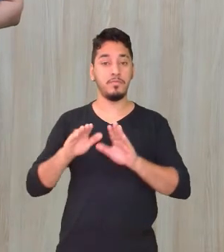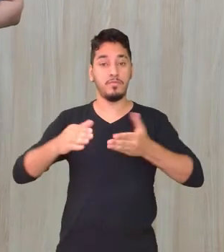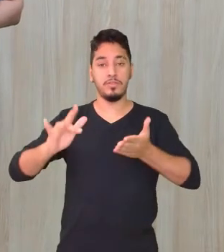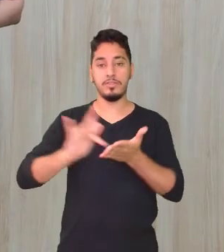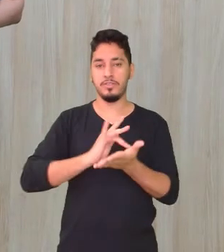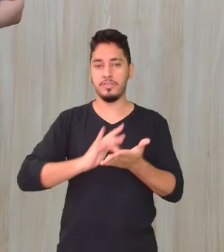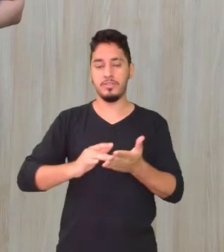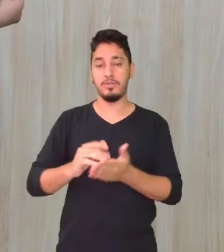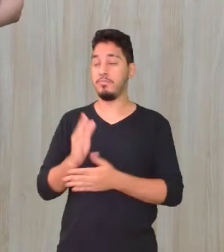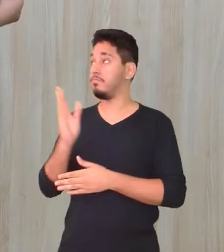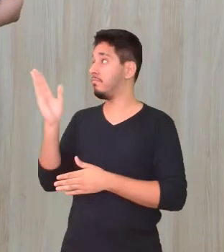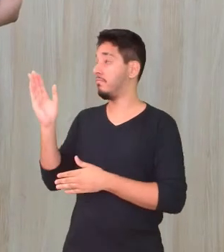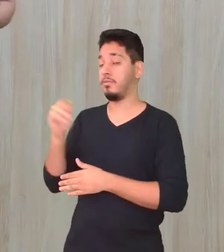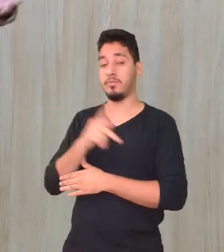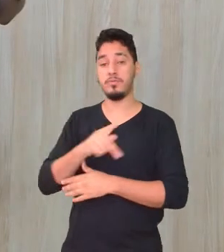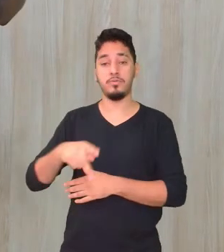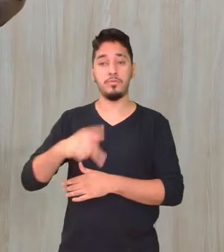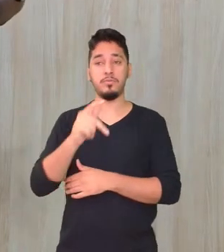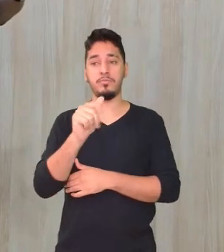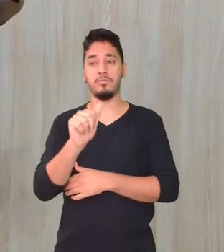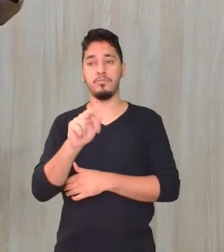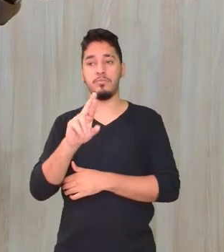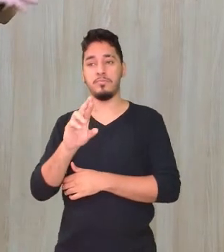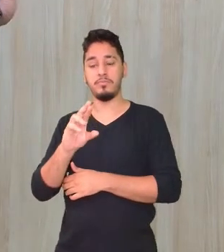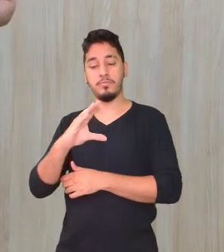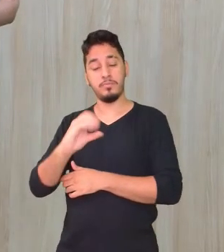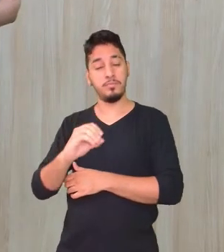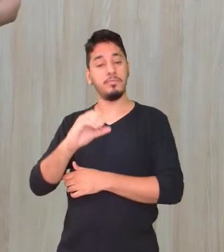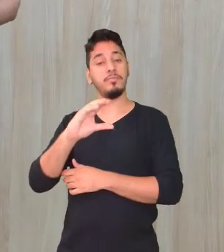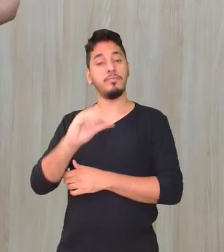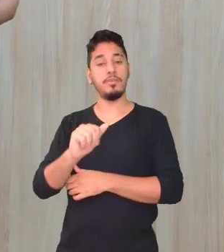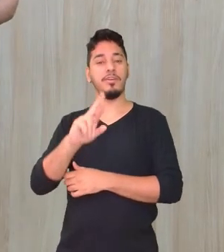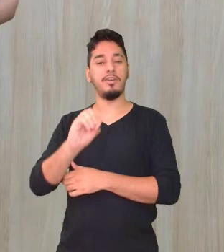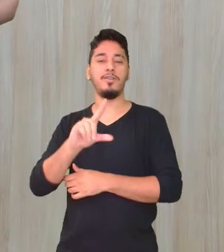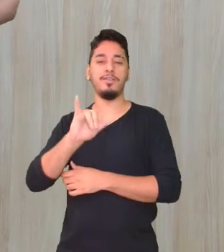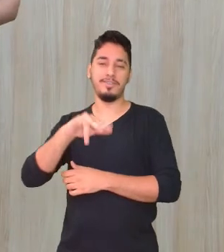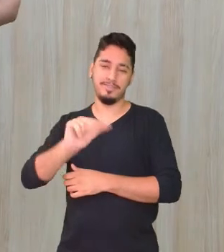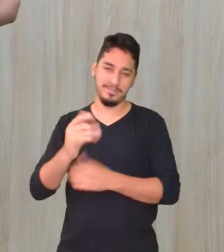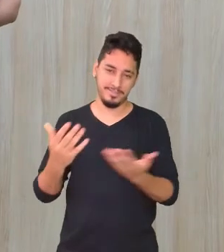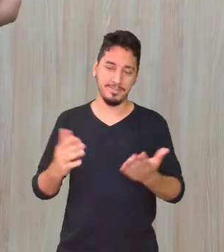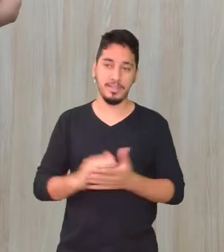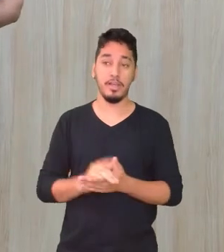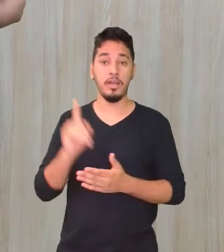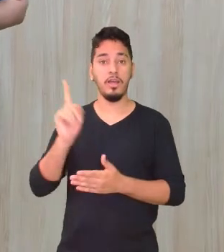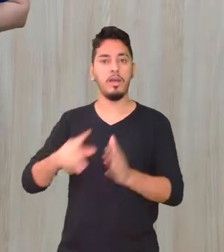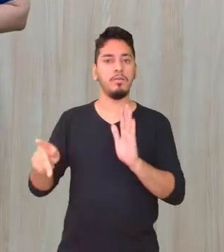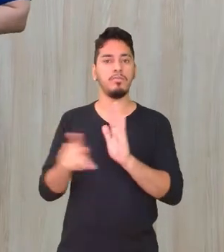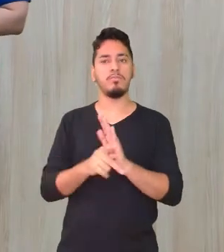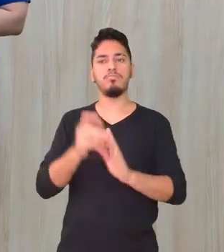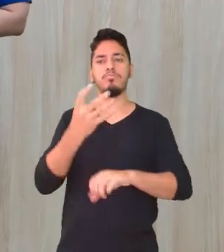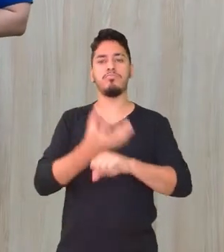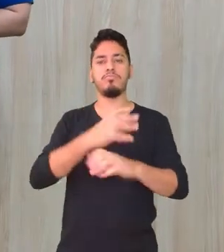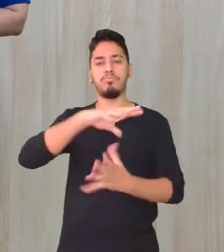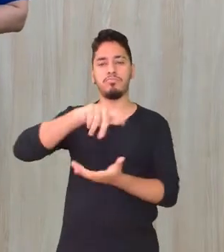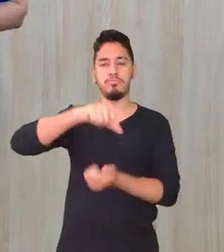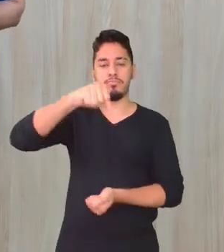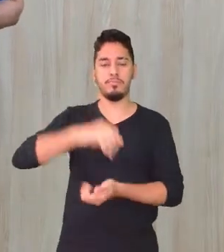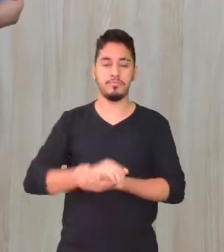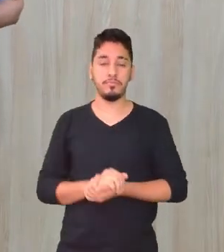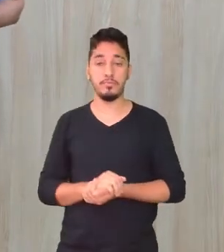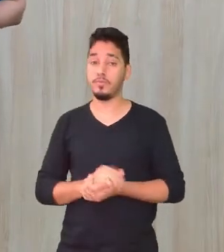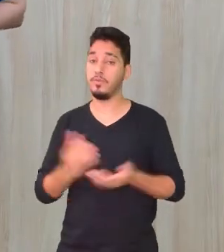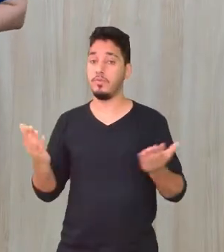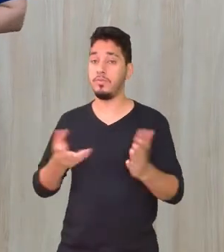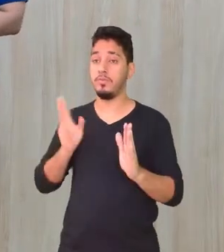sou a professora Carolina e essa é a disciplina de sustentabilidade. Pois é, hoje a gente vai continuar com o nosso assunto